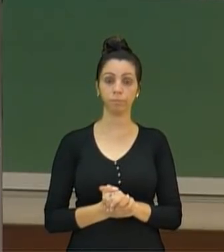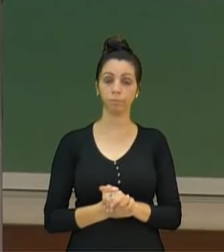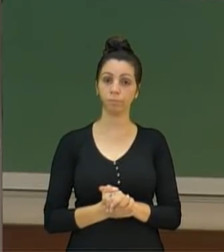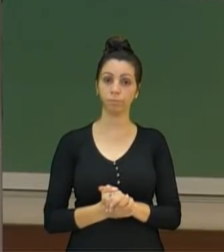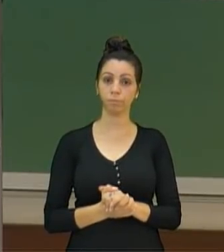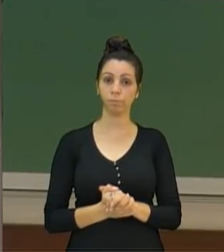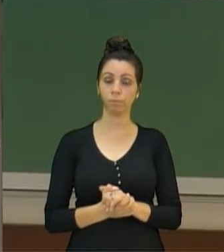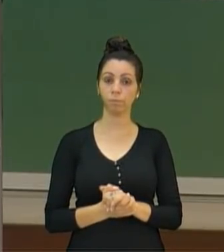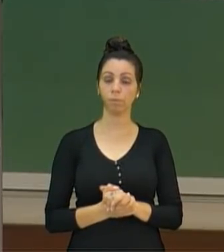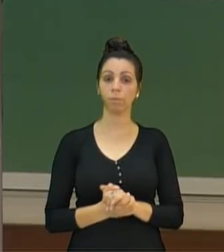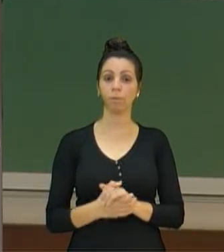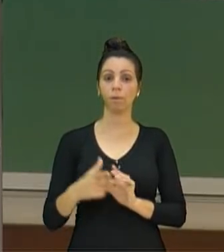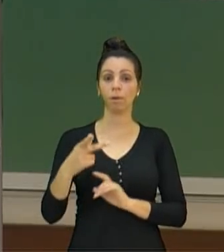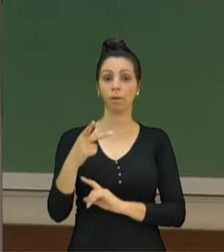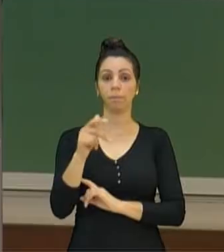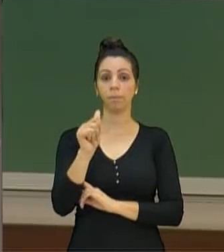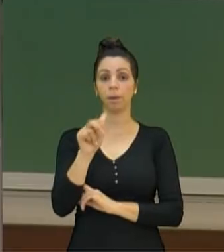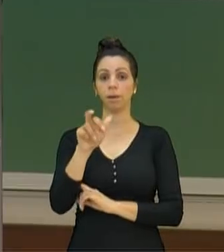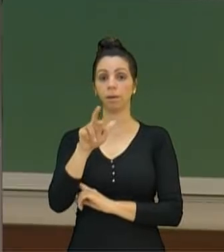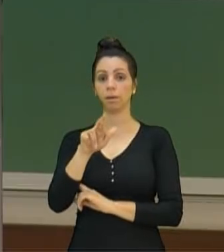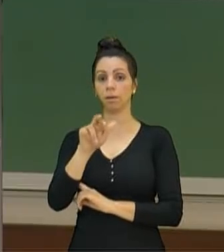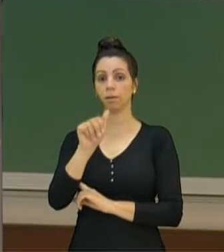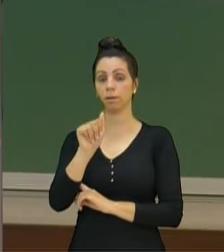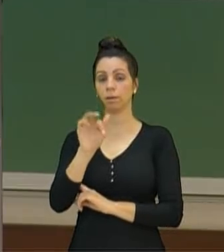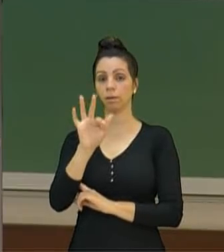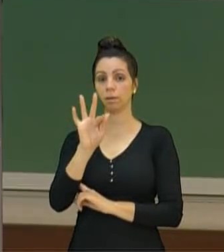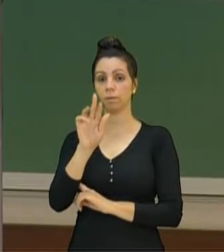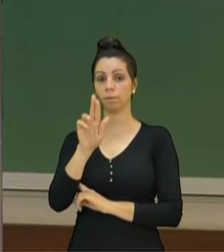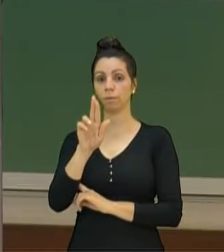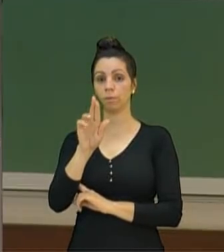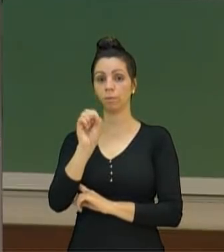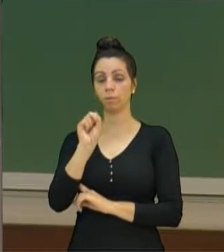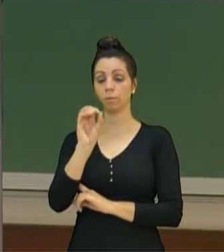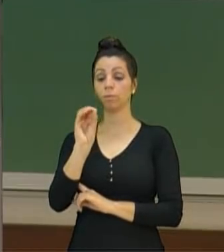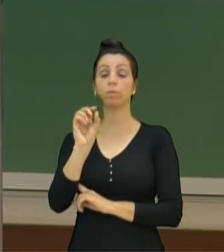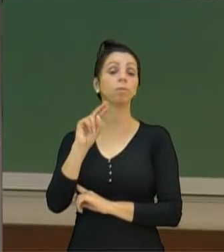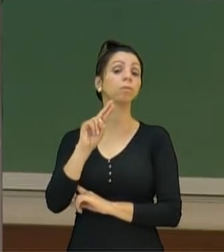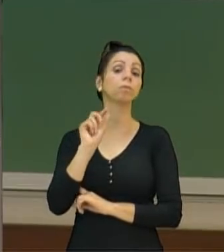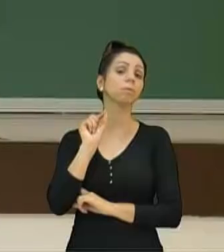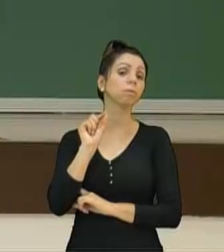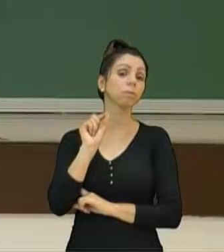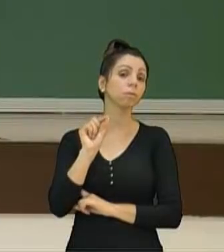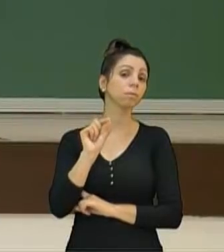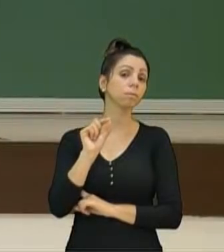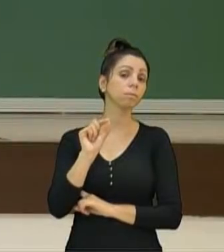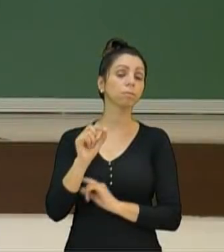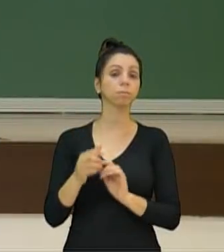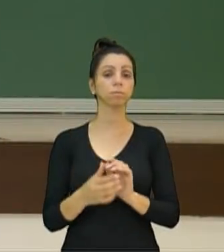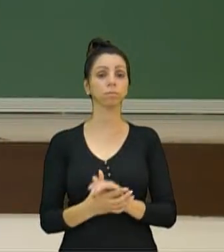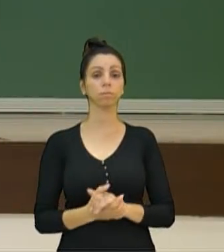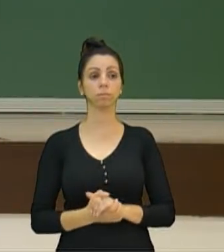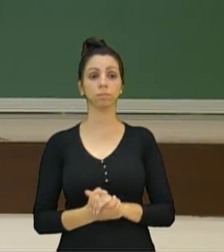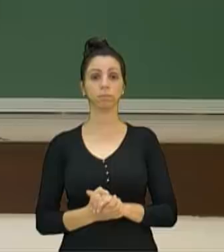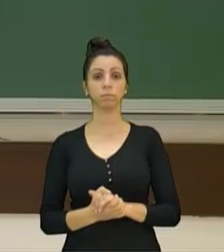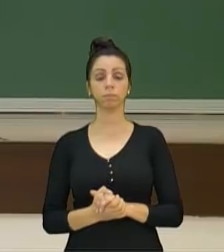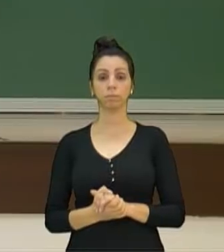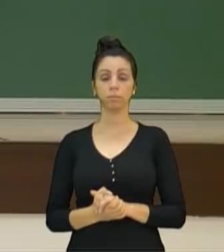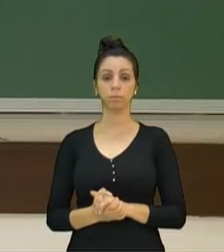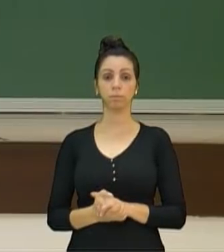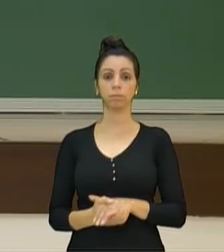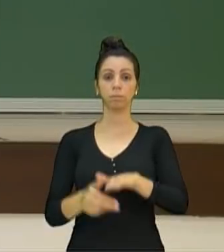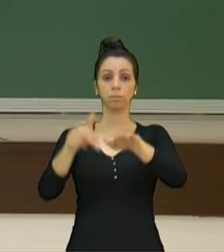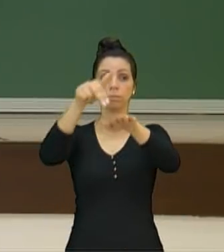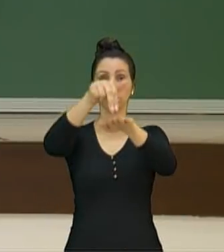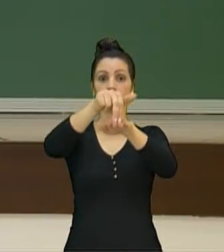parafuso. Qualquer salto com parafuso é incluído nesse grupo. O que é um parafuso? É quando o